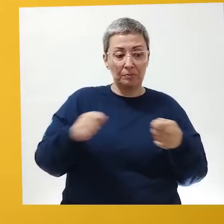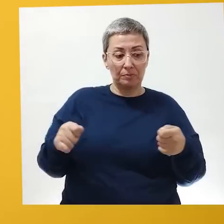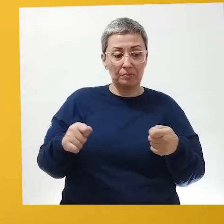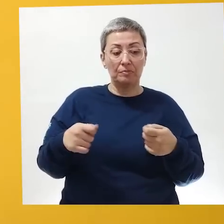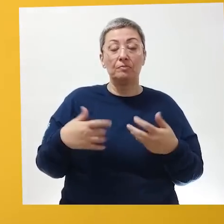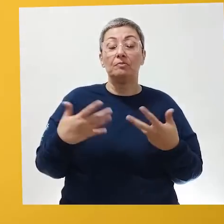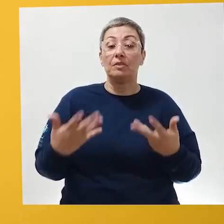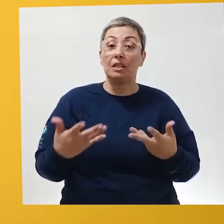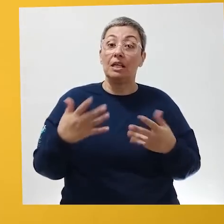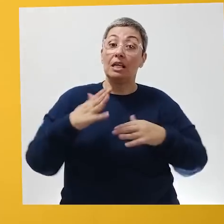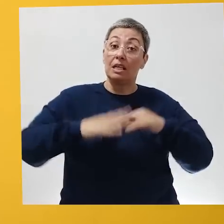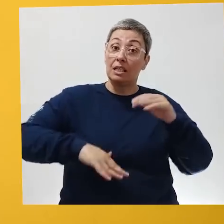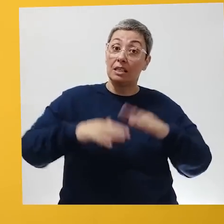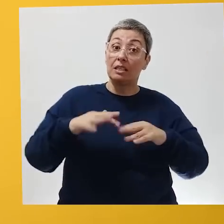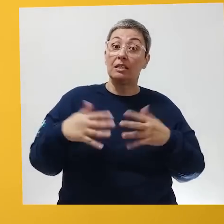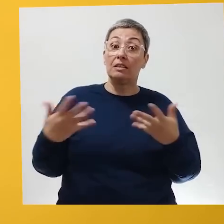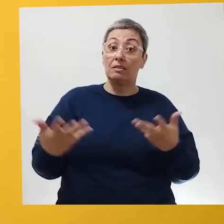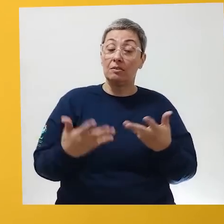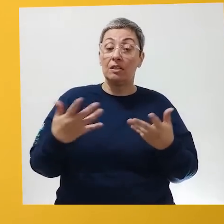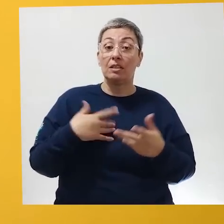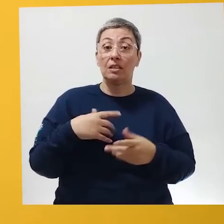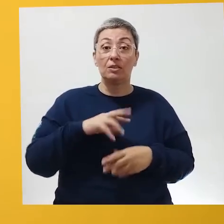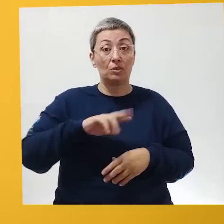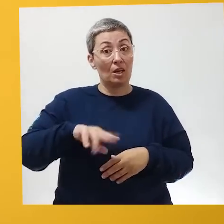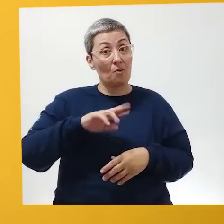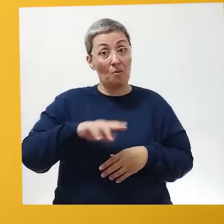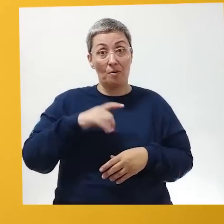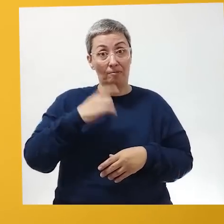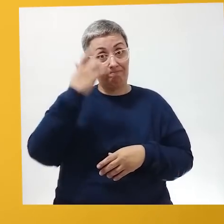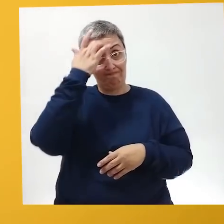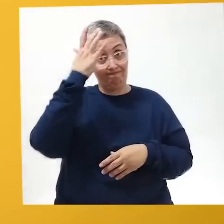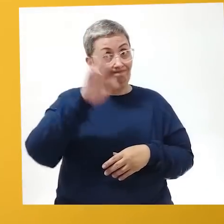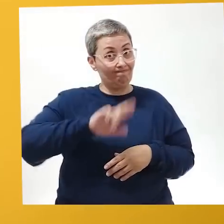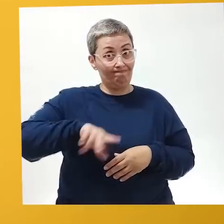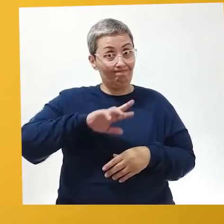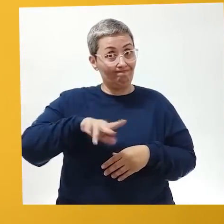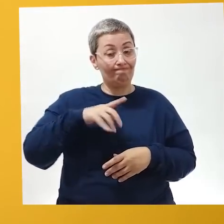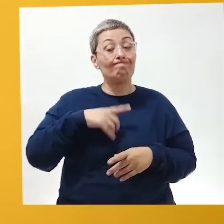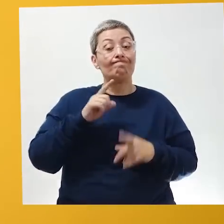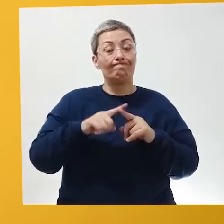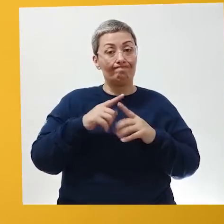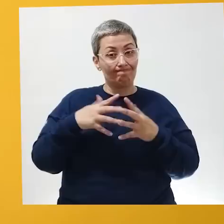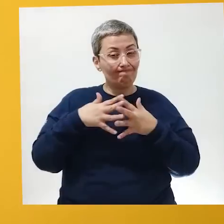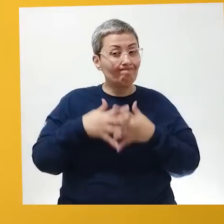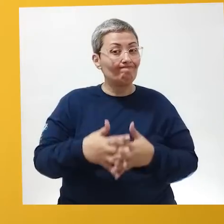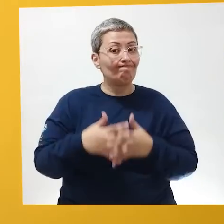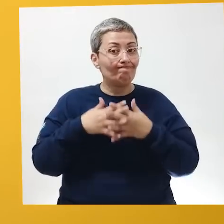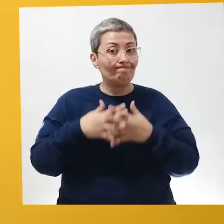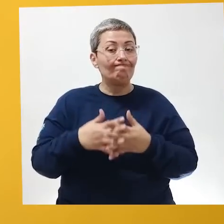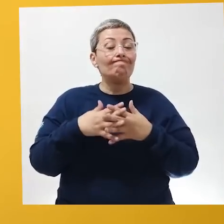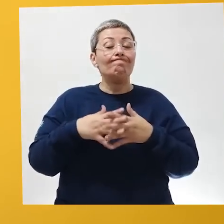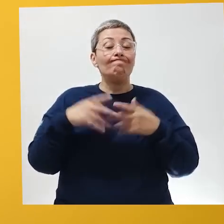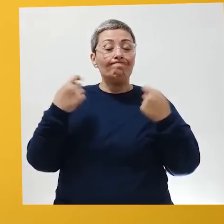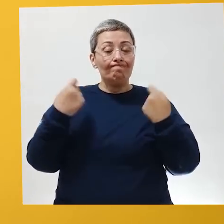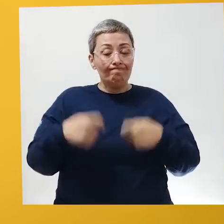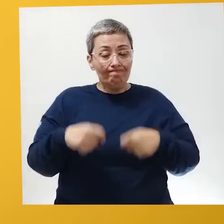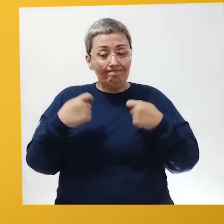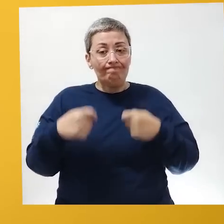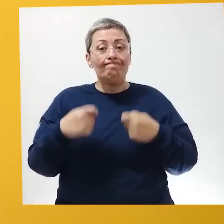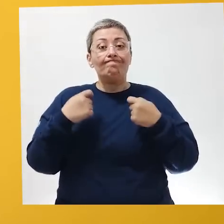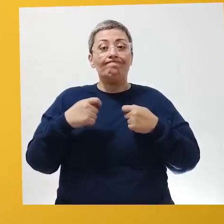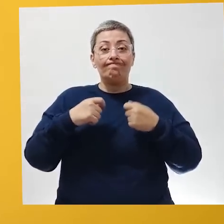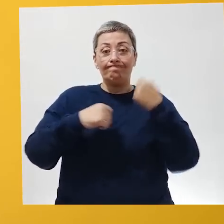puxa. Essa atividade, ela não é fácil, né? É uma atividade complexa, exige